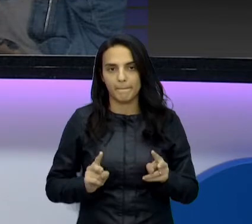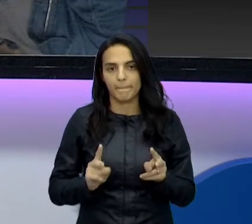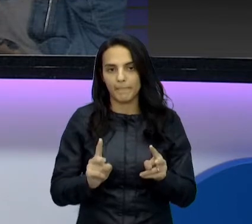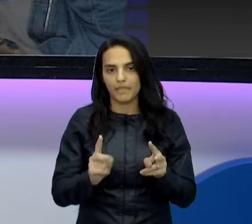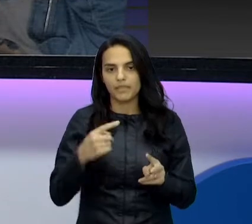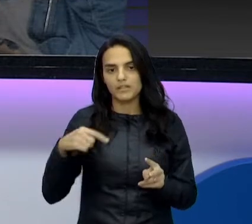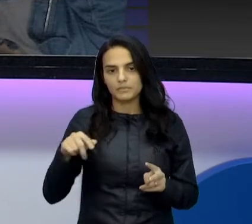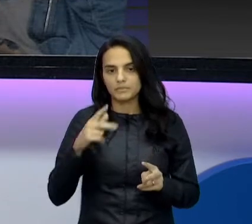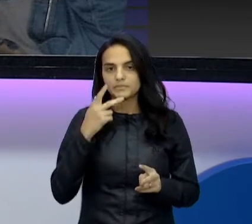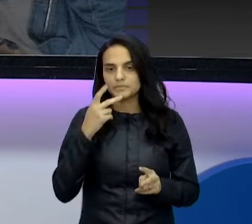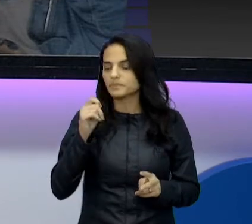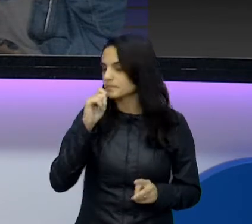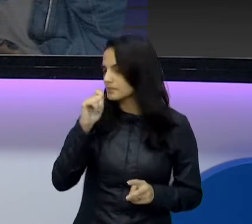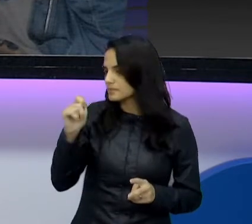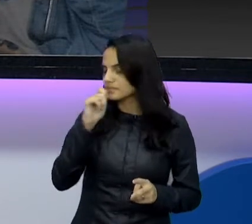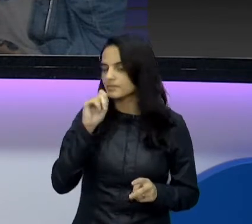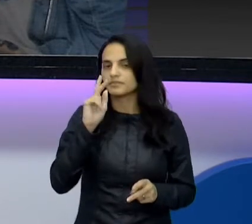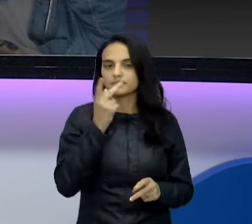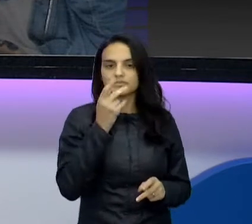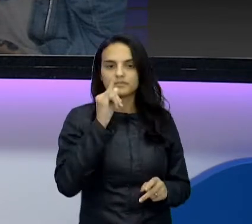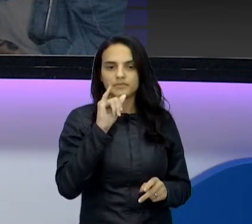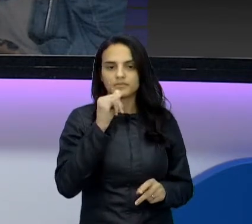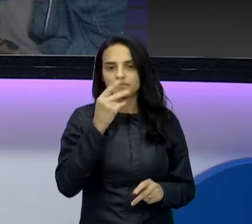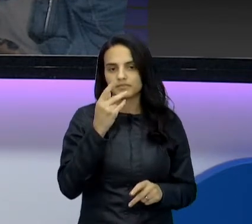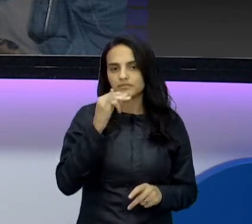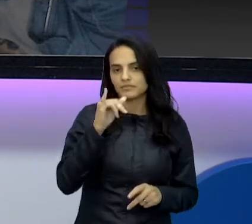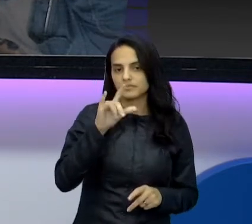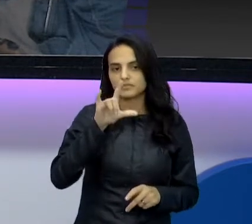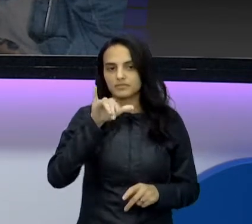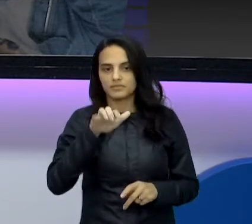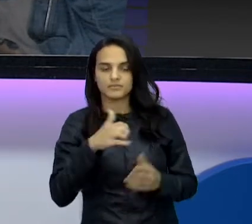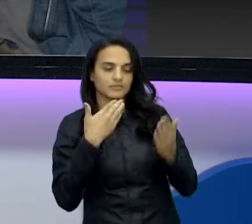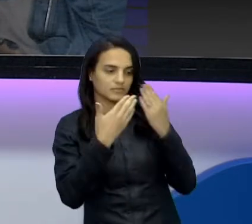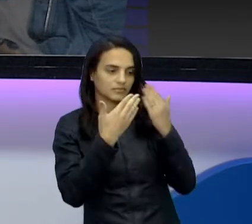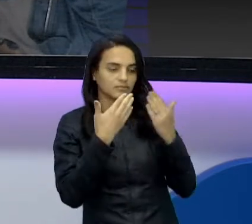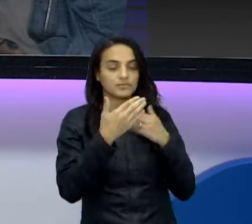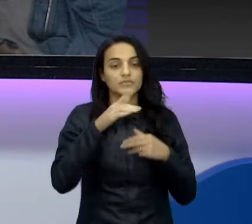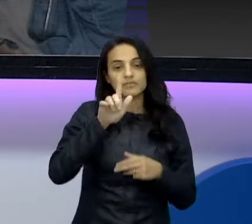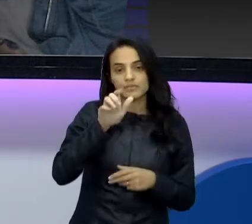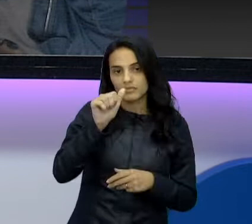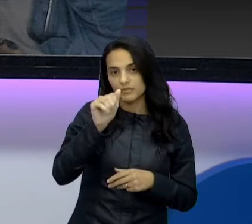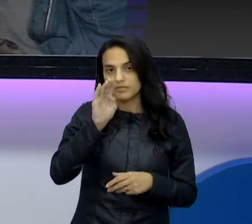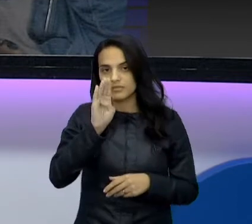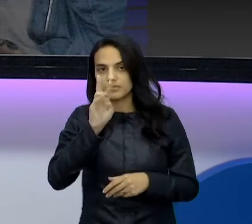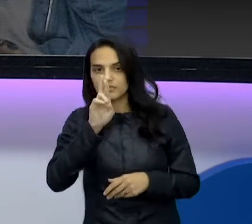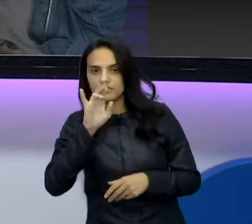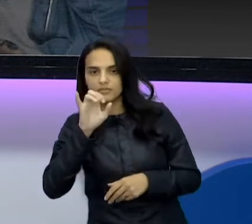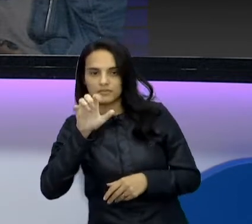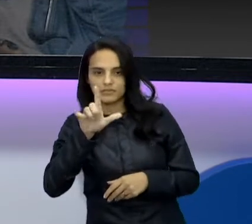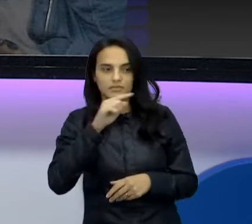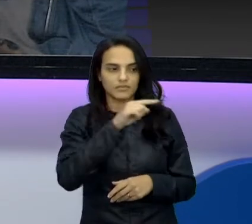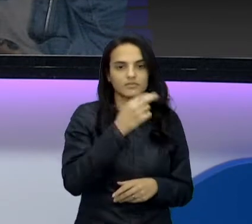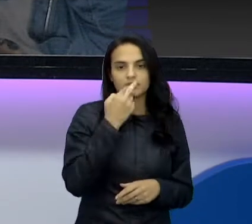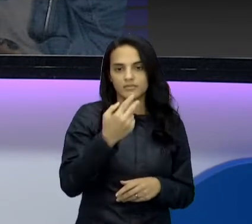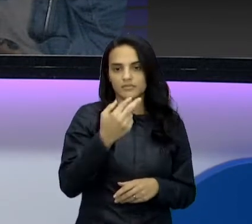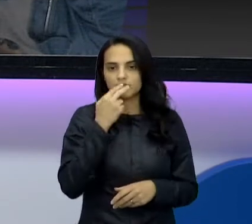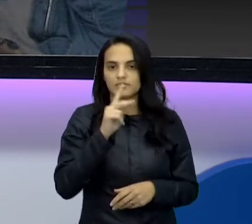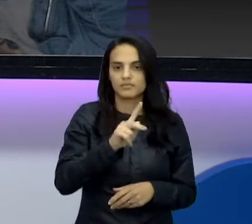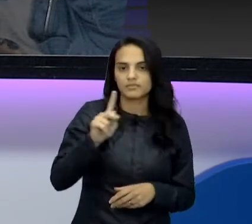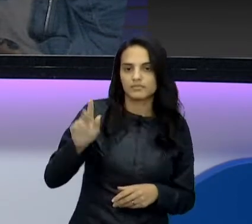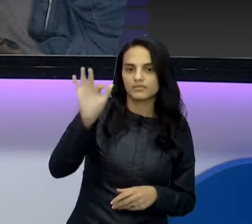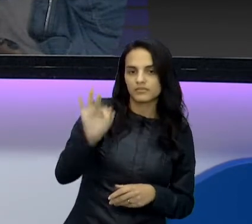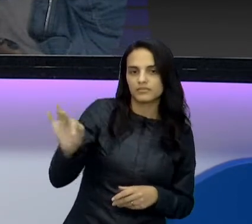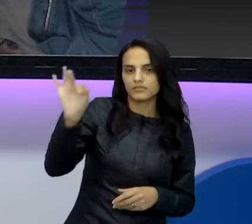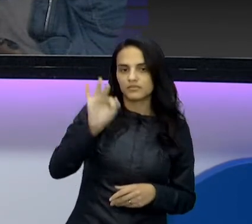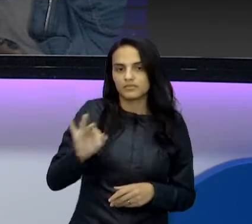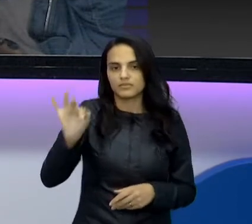vocês, é uma entrevista que está na Hipnis. Eles conversaram com o Gabriel Nascimento. O Gabriel Nascimento ele é linguista e professor da Universidade Federal